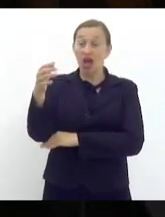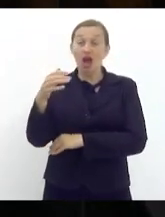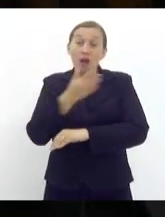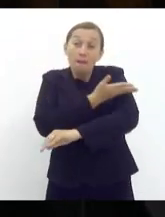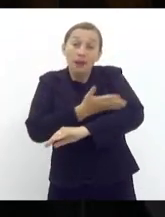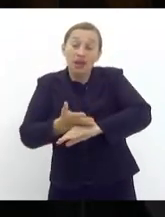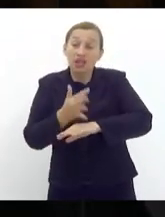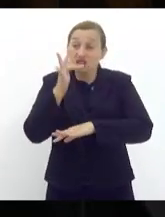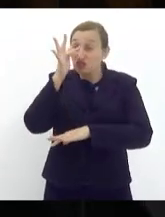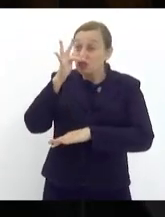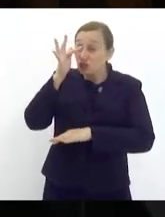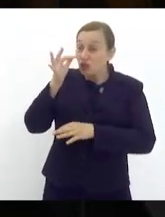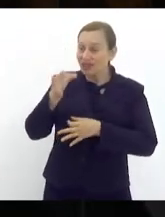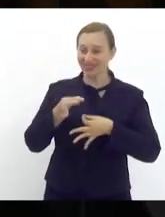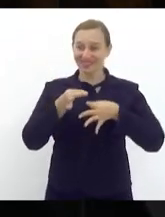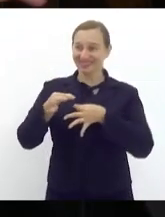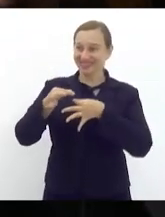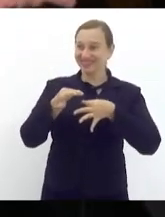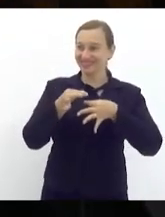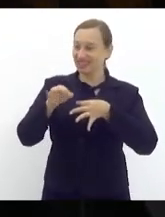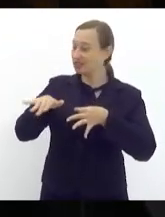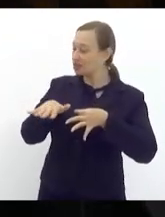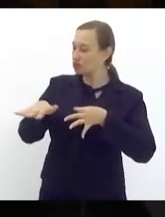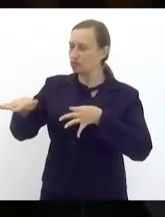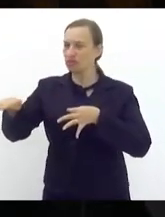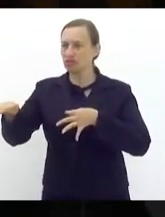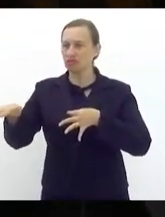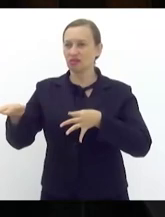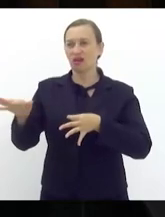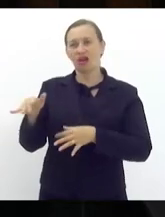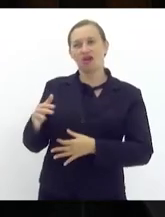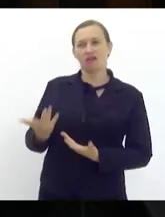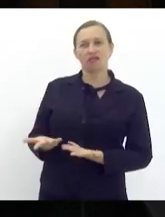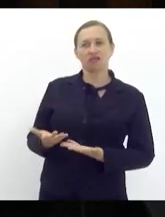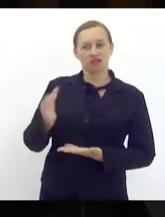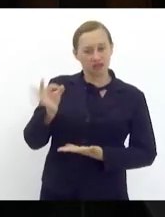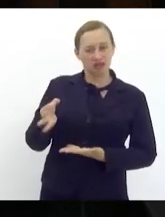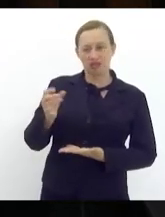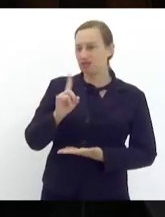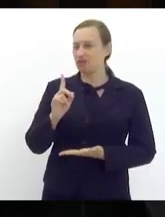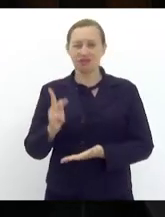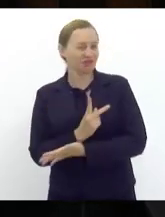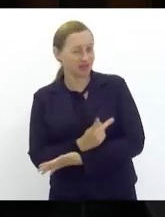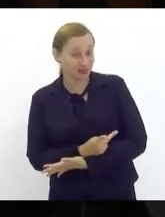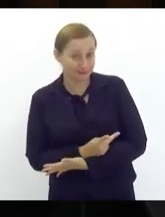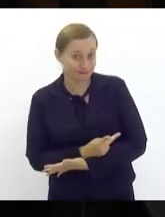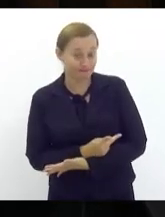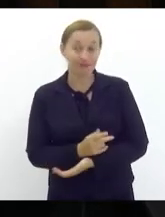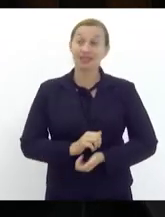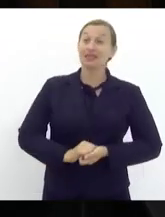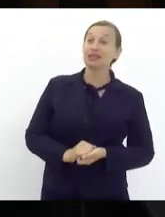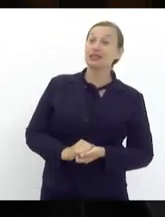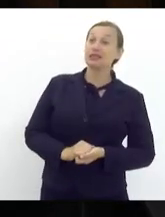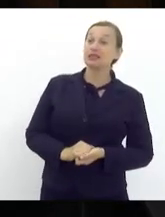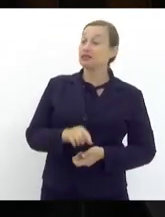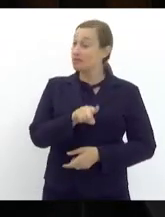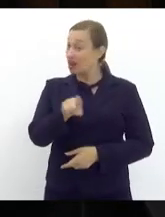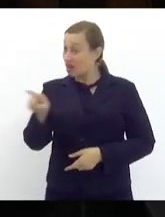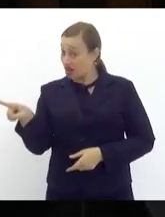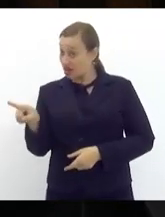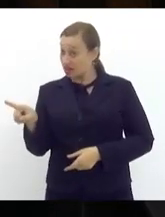às comunidades. Isso a gente tem certeza que não vai acontecer. E para